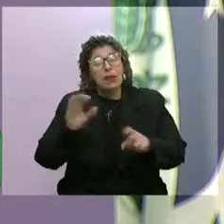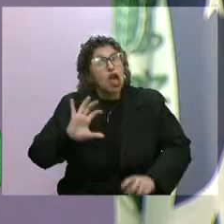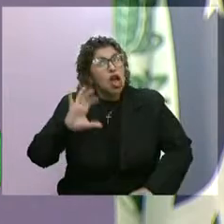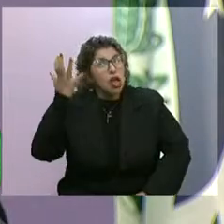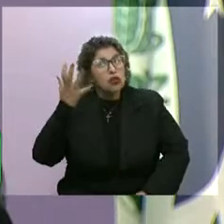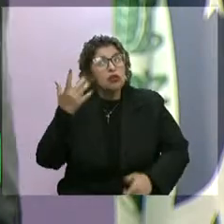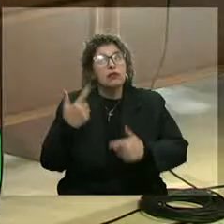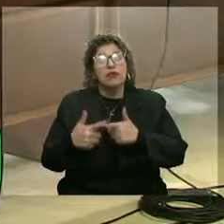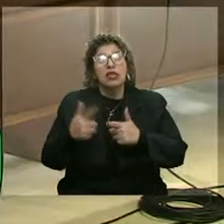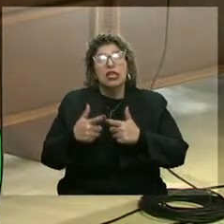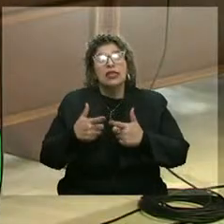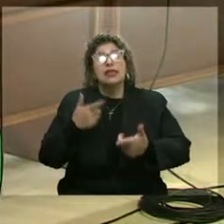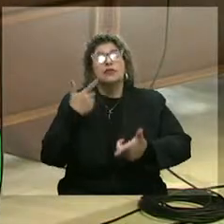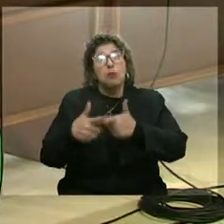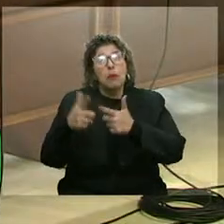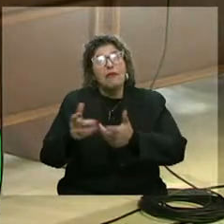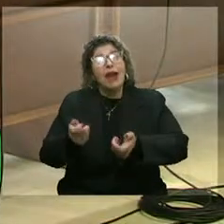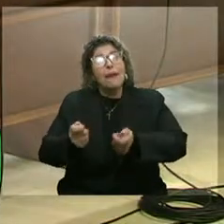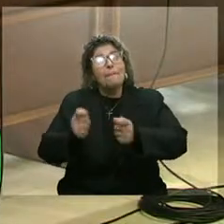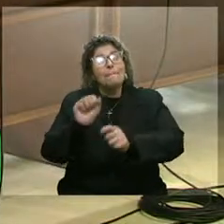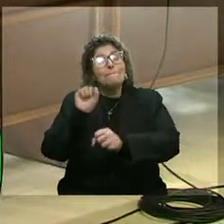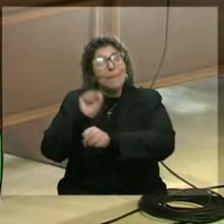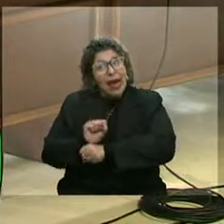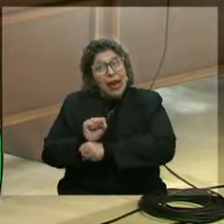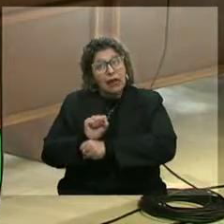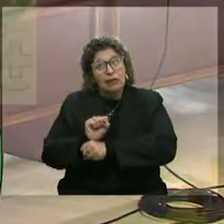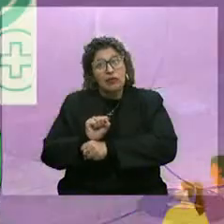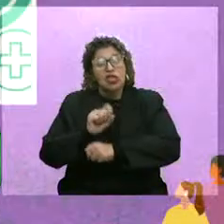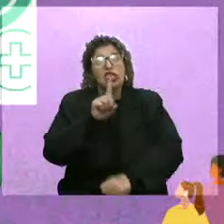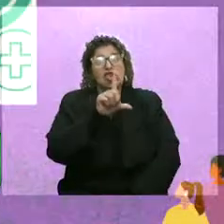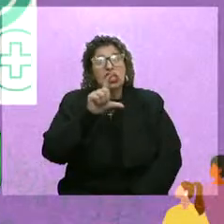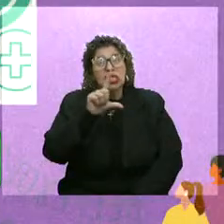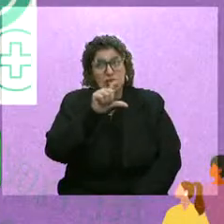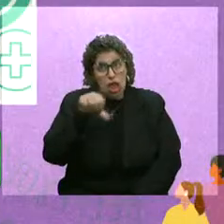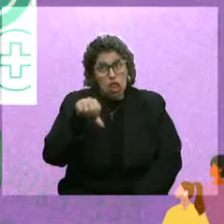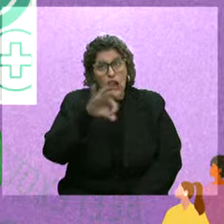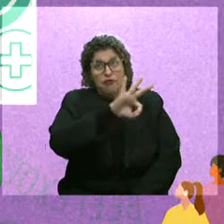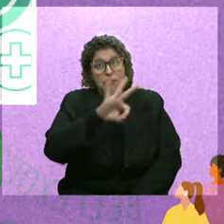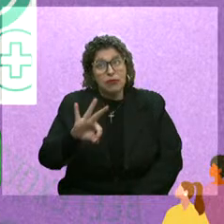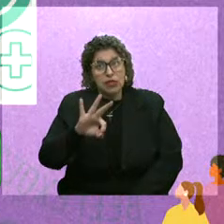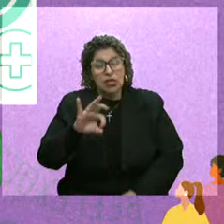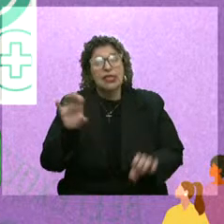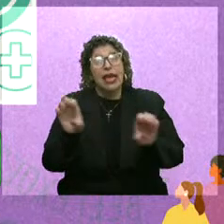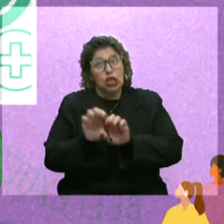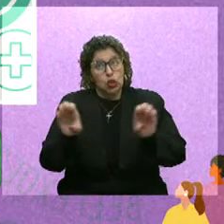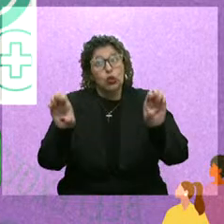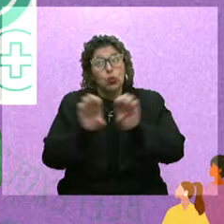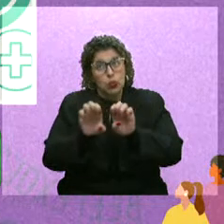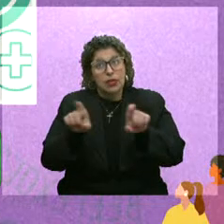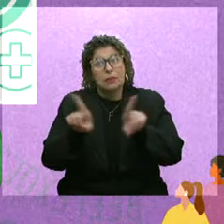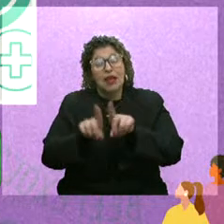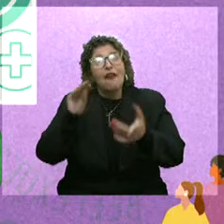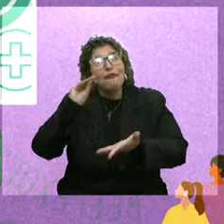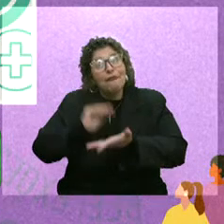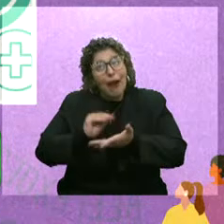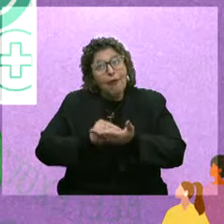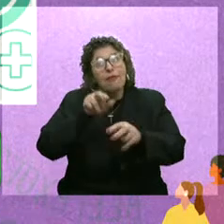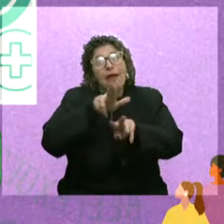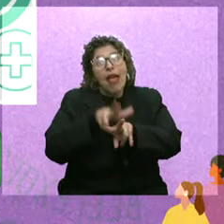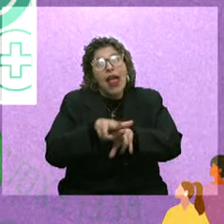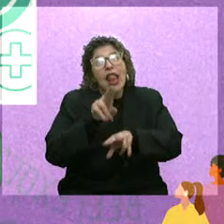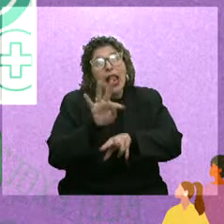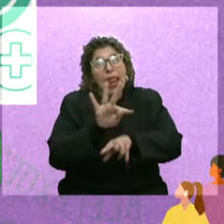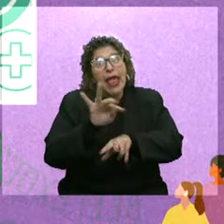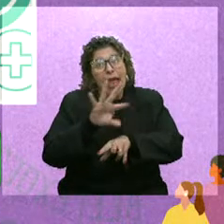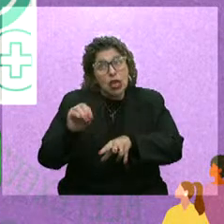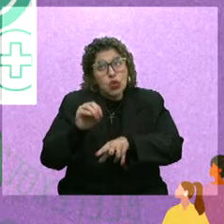resolução dessa demanda reprimida. 19% vai tratar da questão da estrutura física, e, em especial, da falta de leitos, como